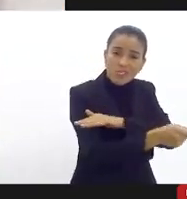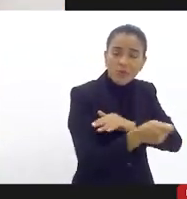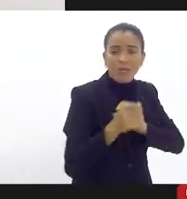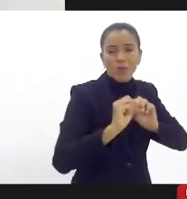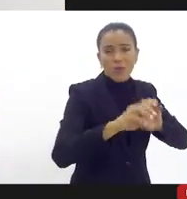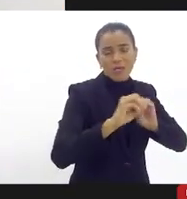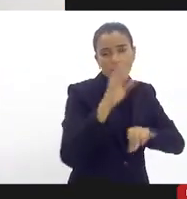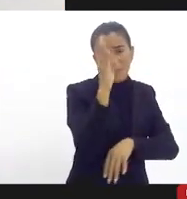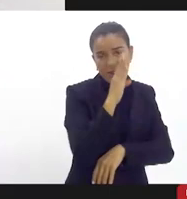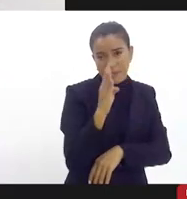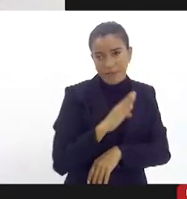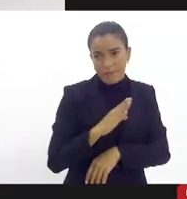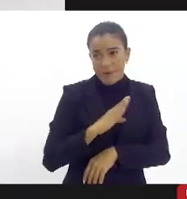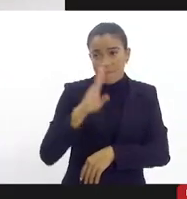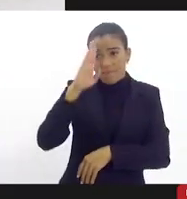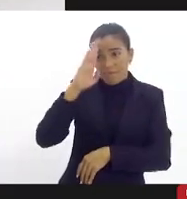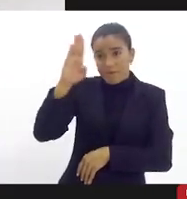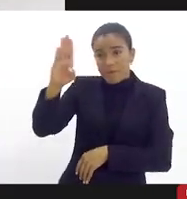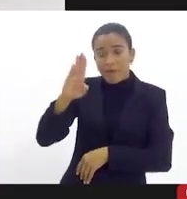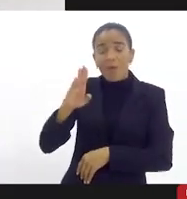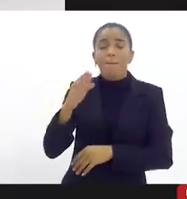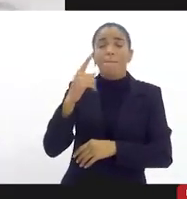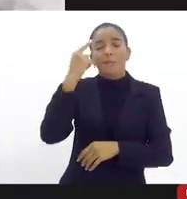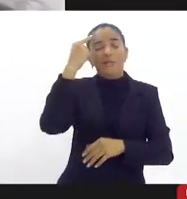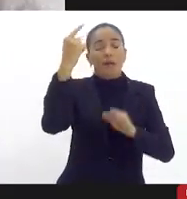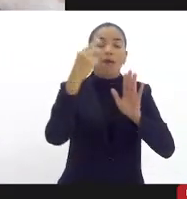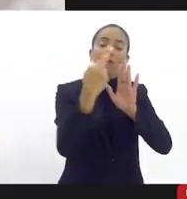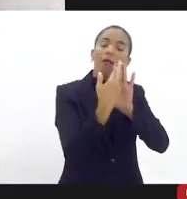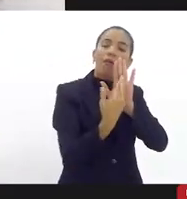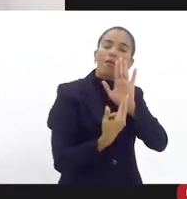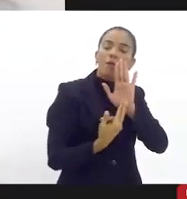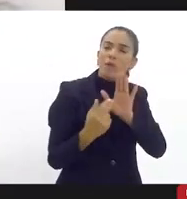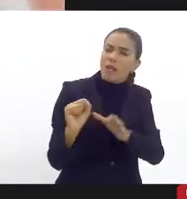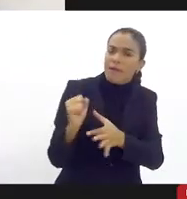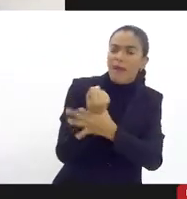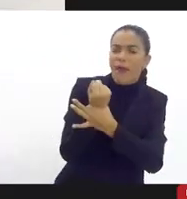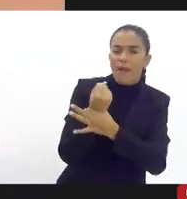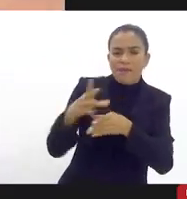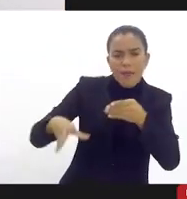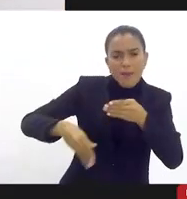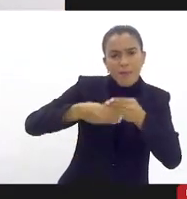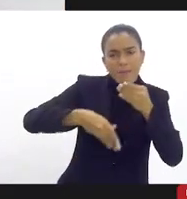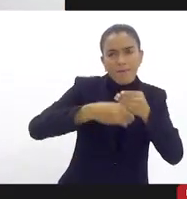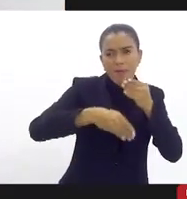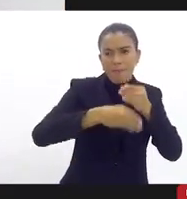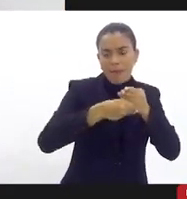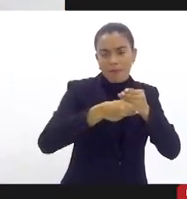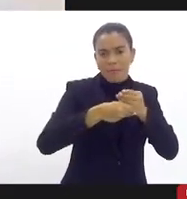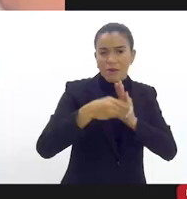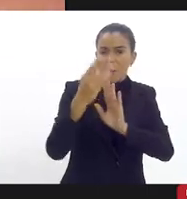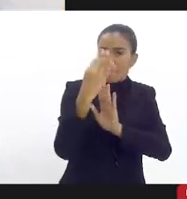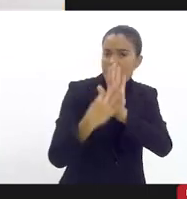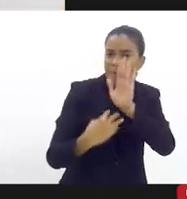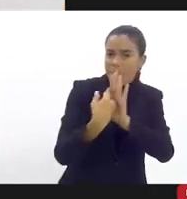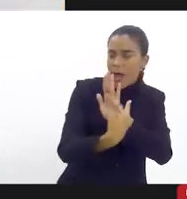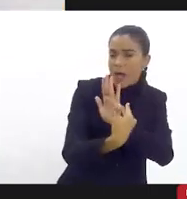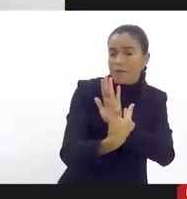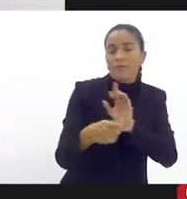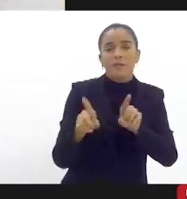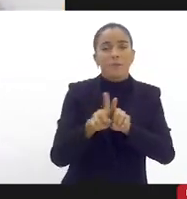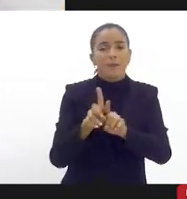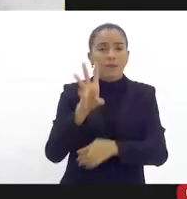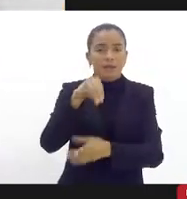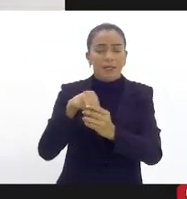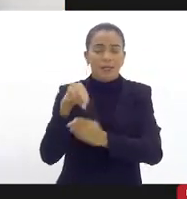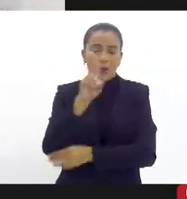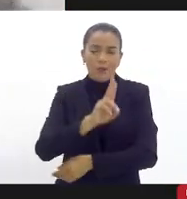que é fundamental que a gente consiga pensar no regulamentação que Garanta a implementação do tripel universitário também na universidade